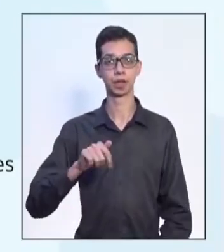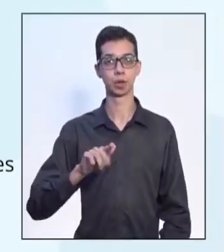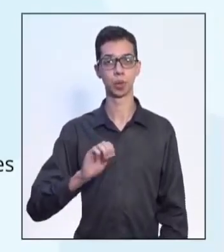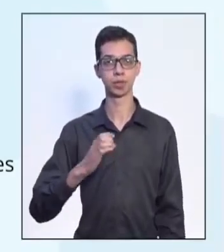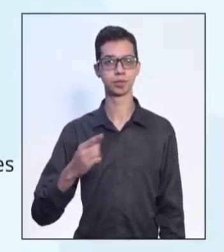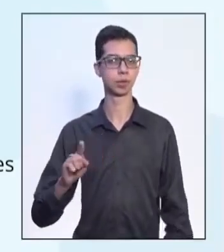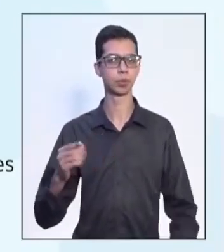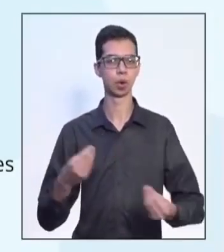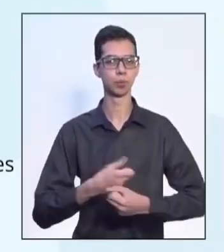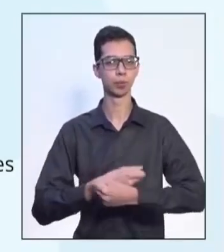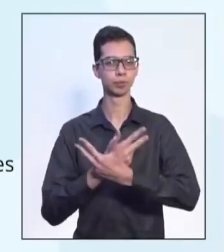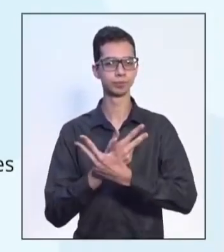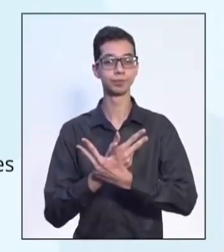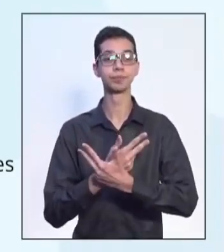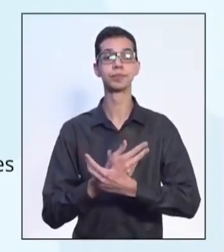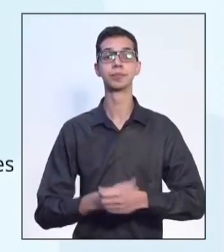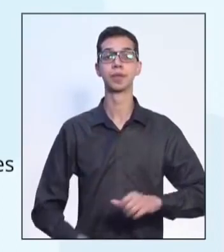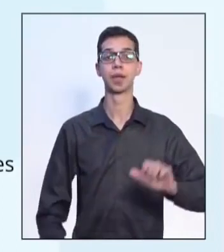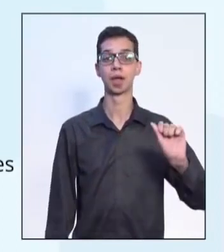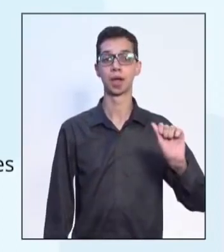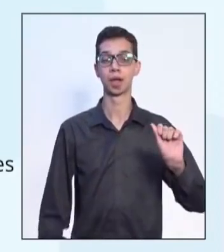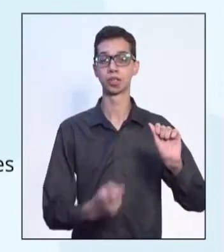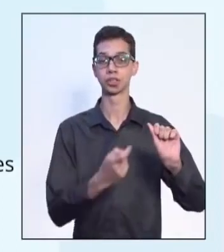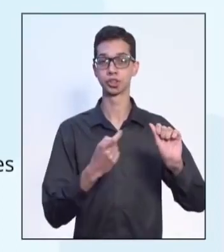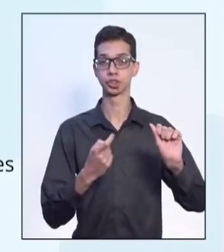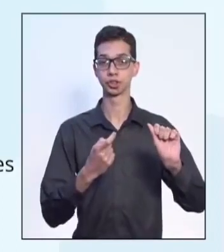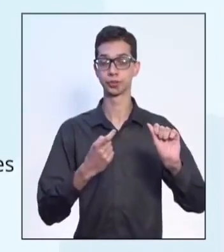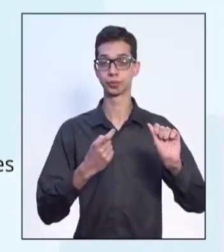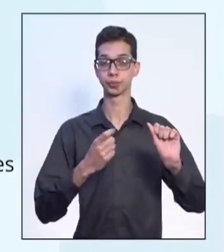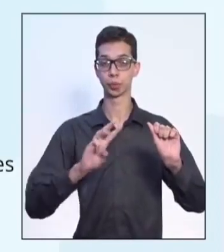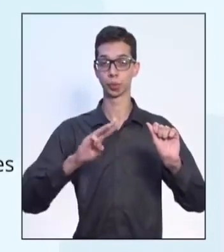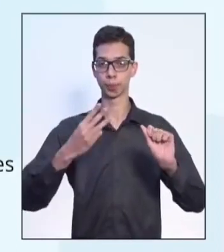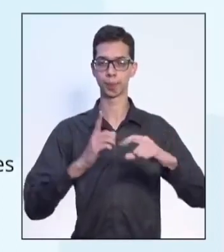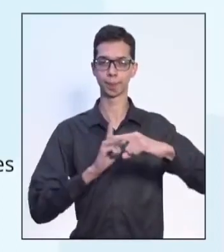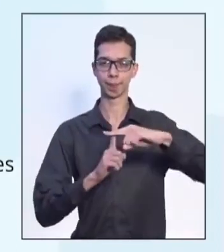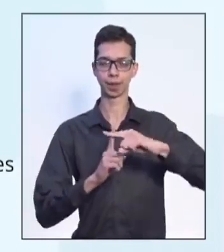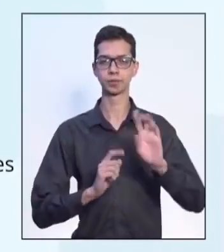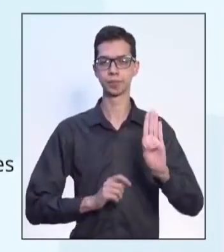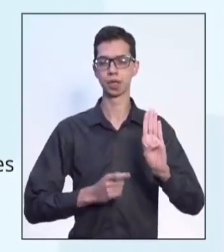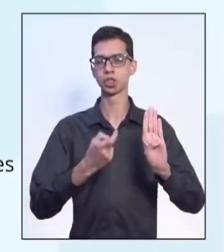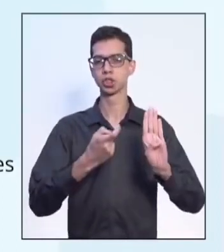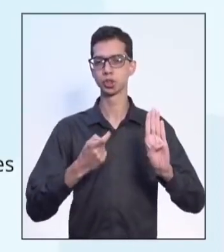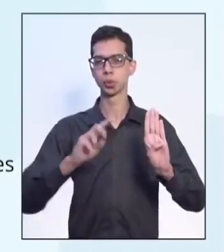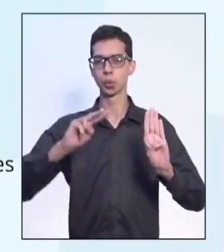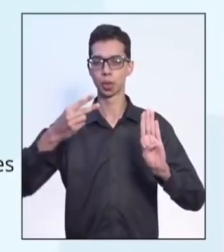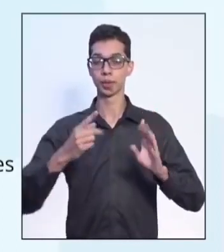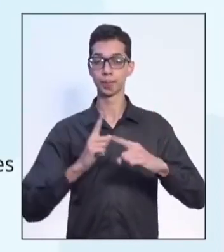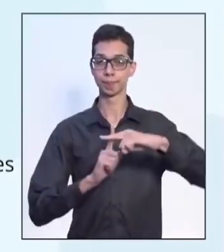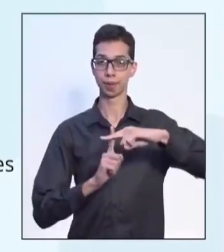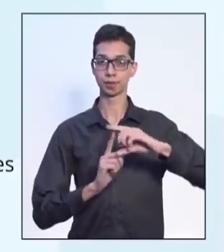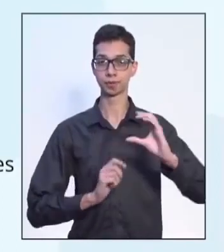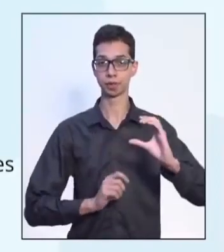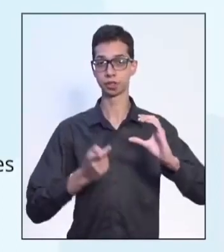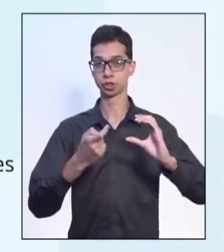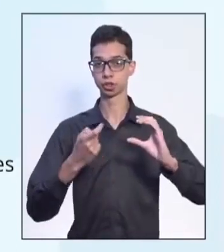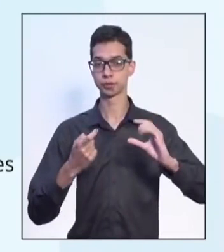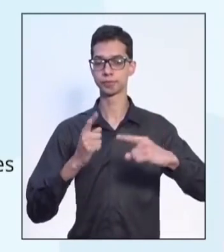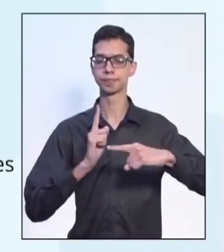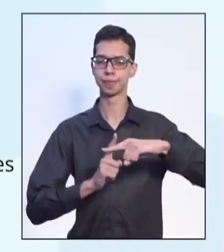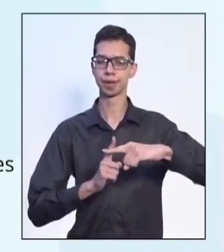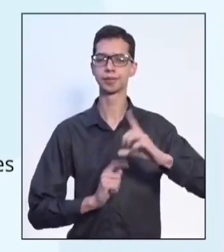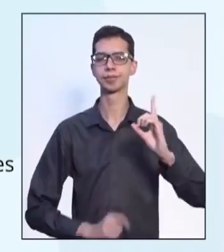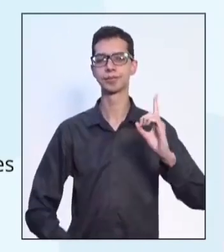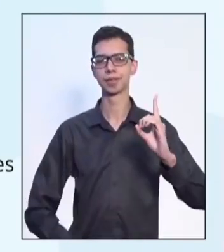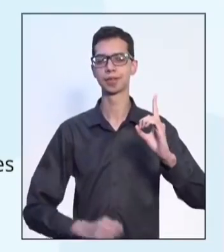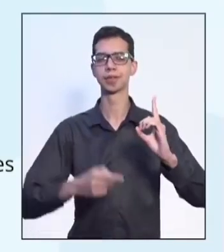ao cubo mais bx ao quadrado mais cx mais d